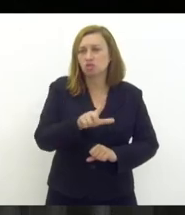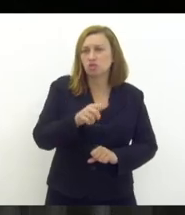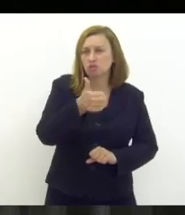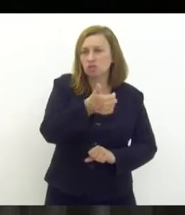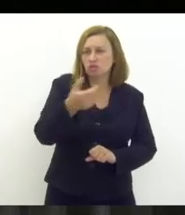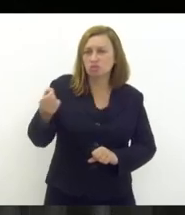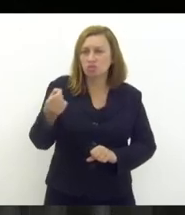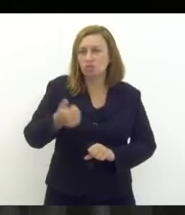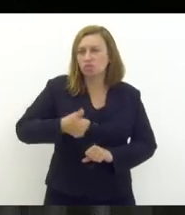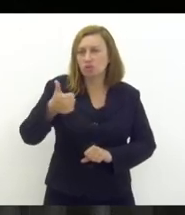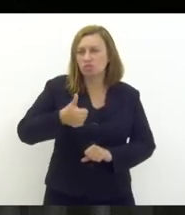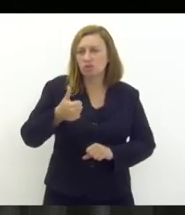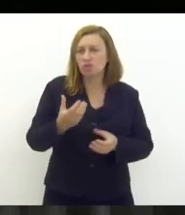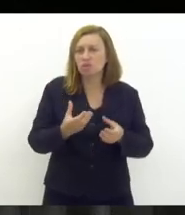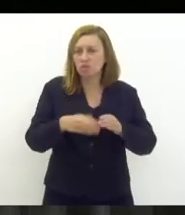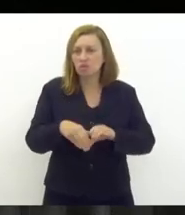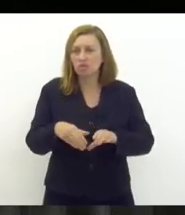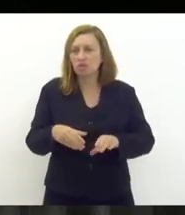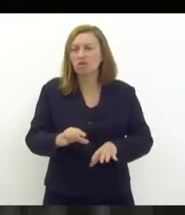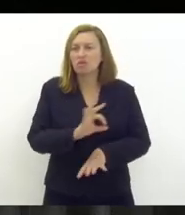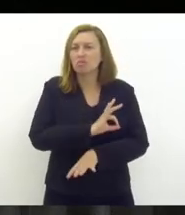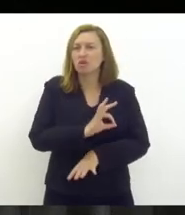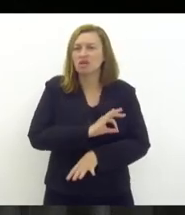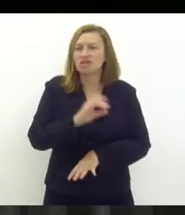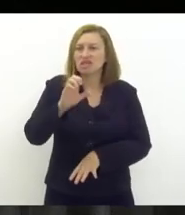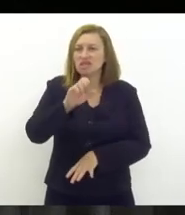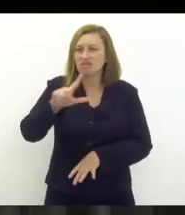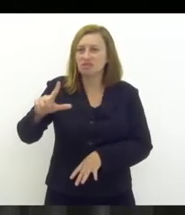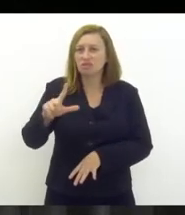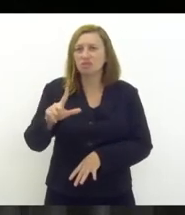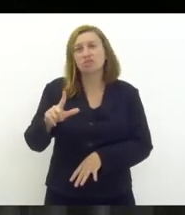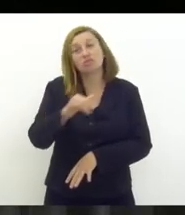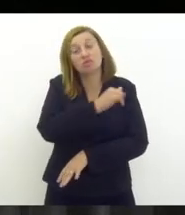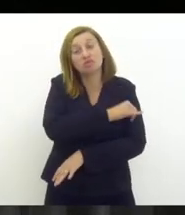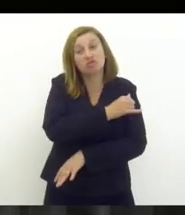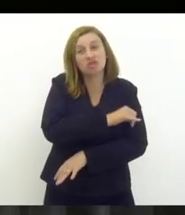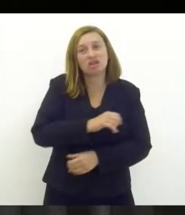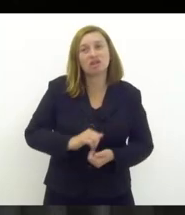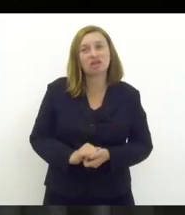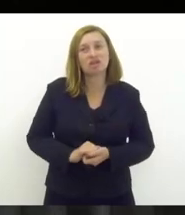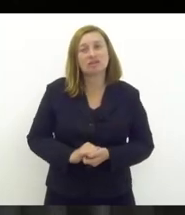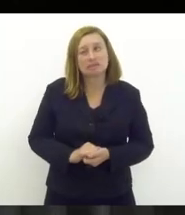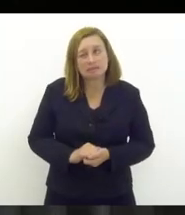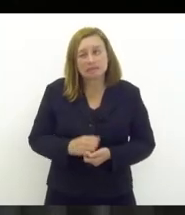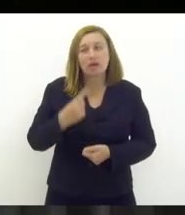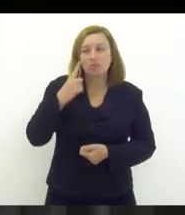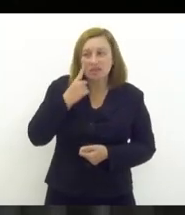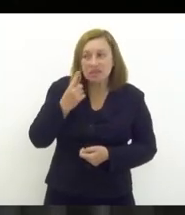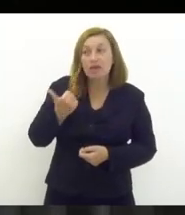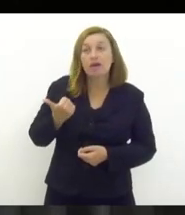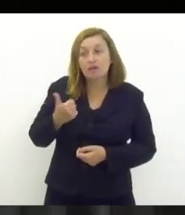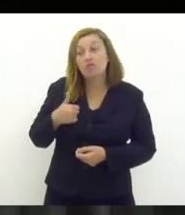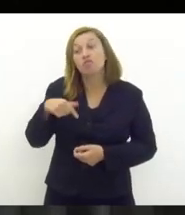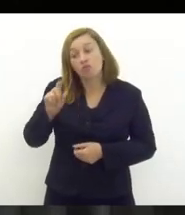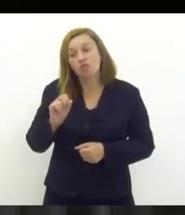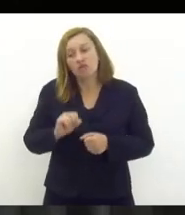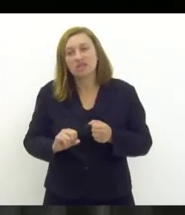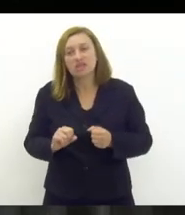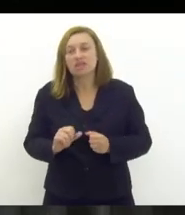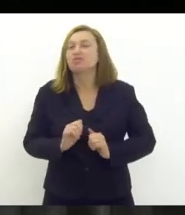concurso saiu foi pra Polícia Civil do Rio de Janeiro e após ponderar eu decidi seguir